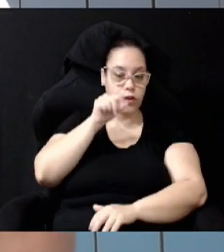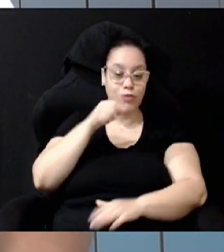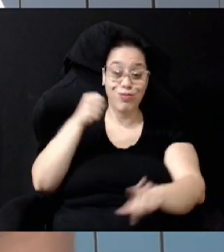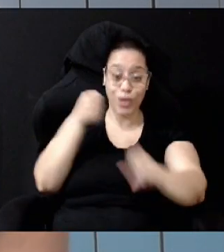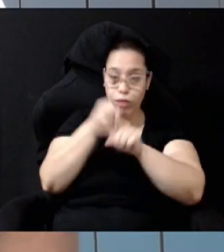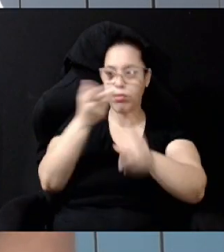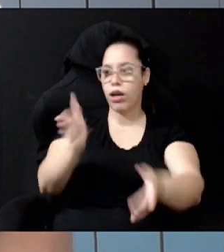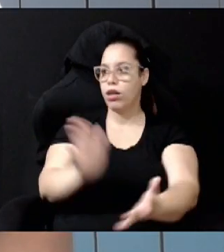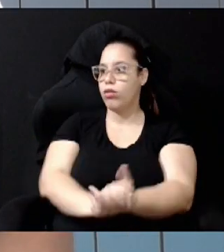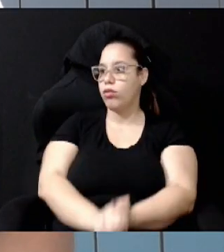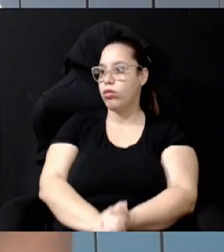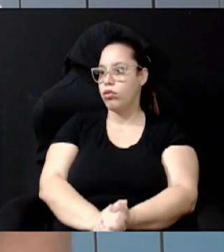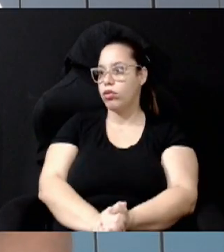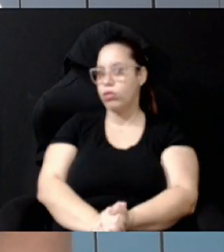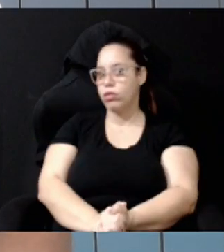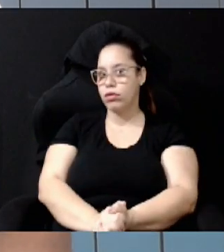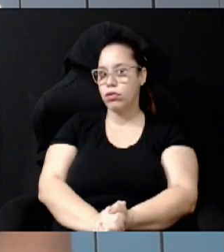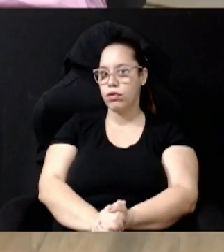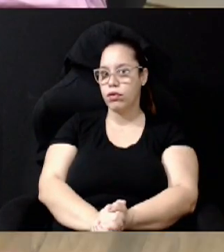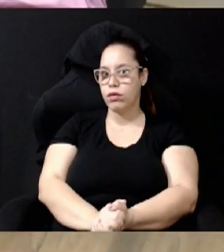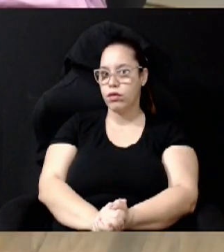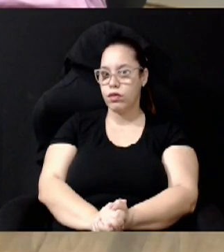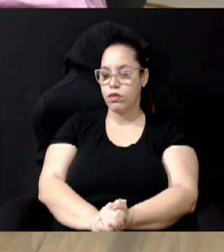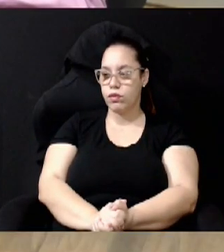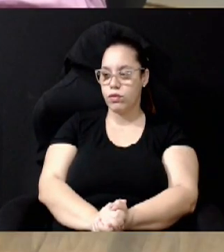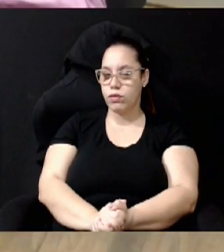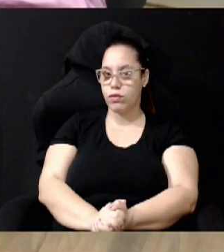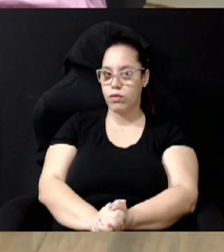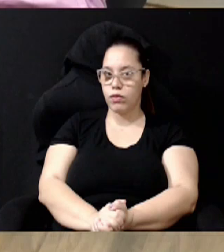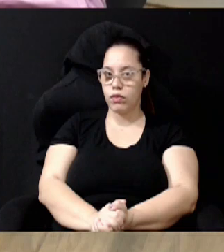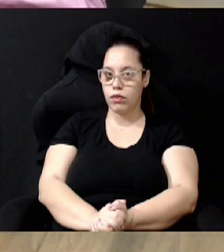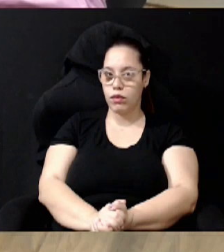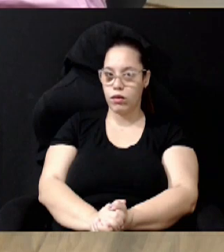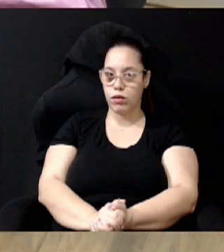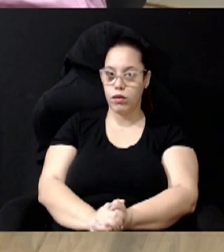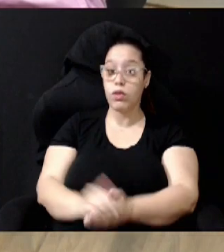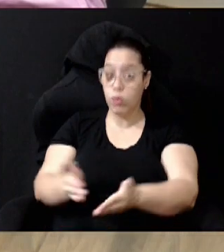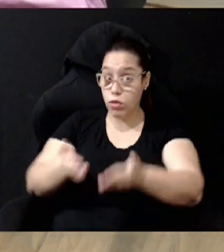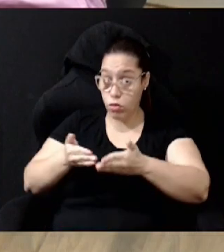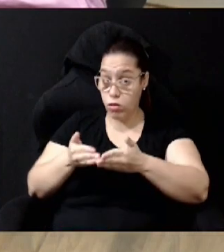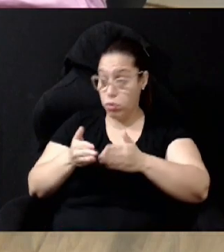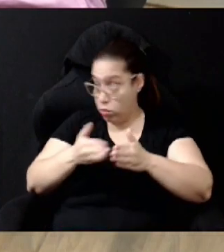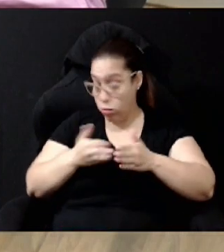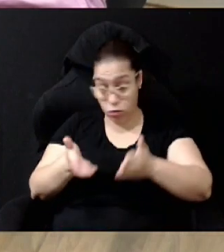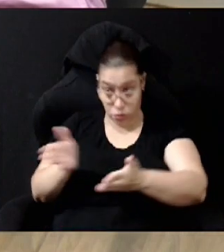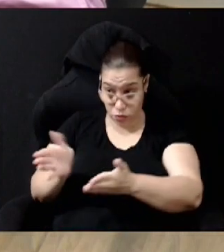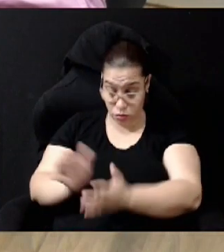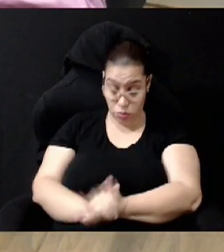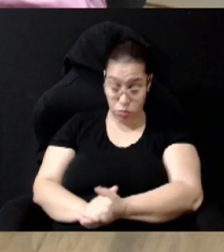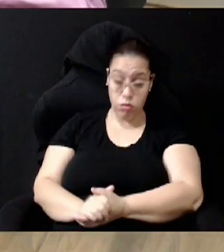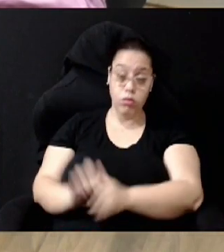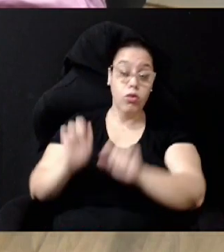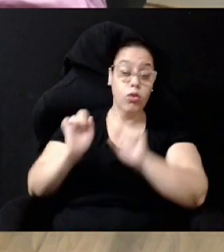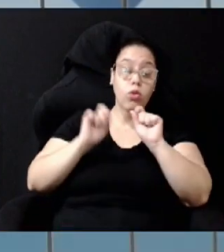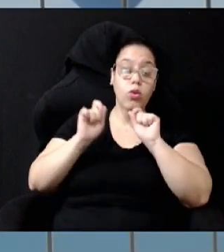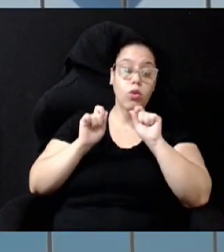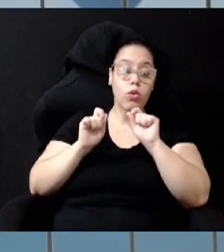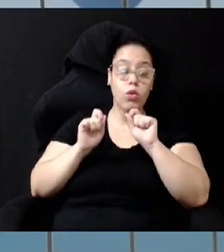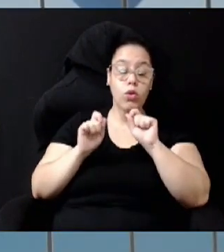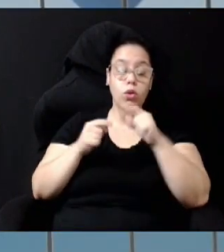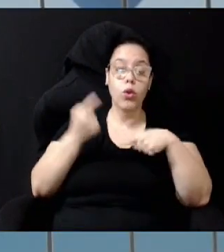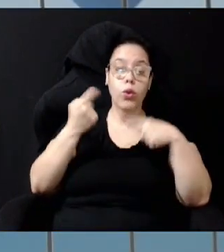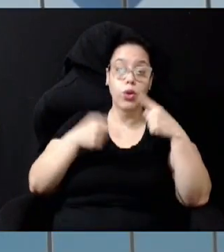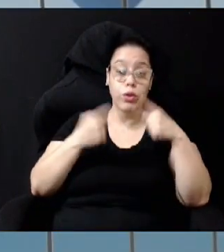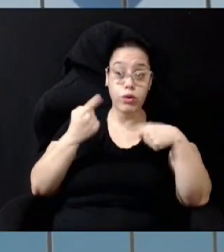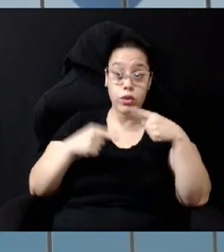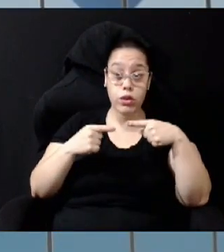certo? E, Gabriel, só, se você me permitir, por favor. A questão que tem sido discutido muito, né? Campinas já